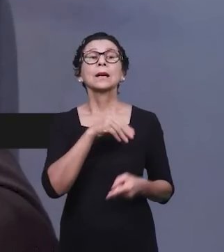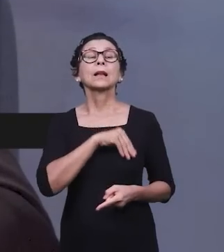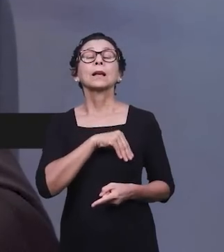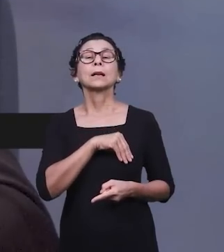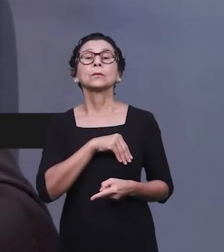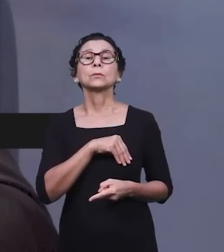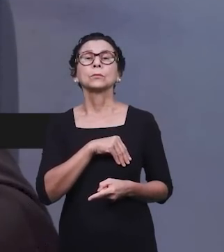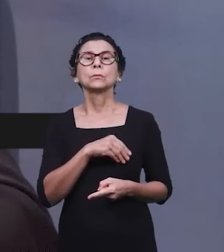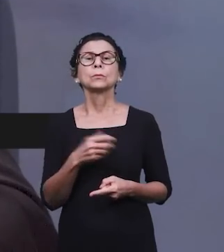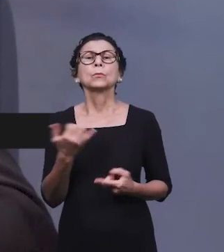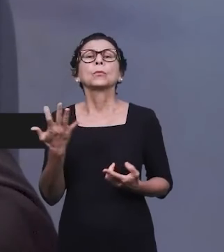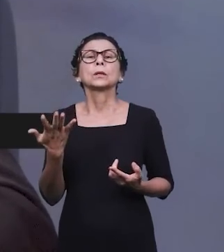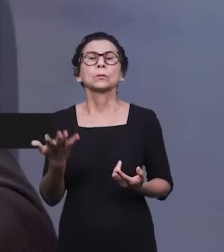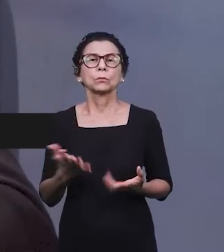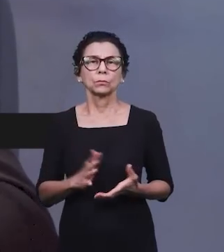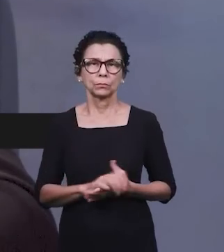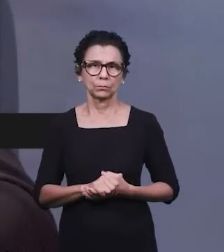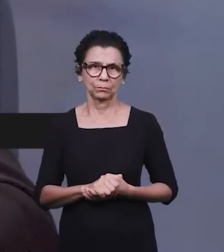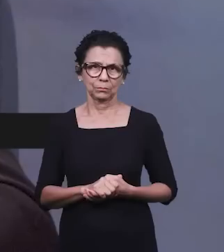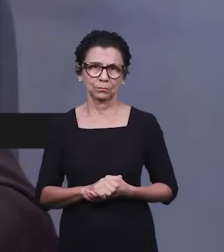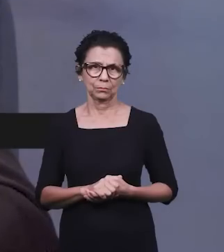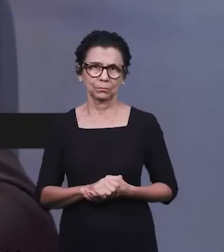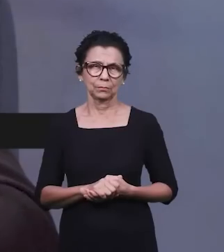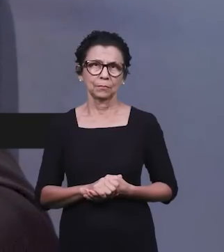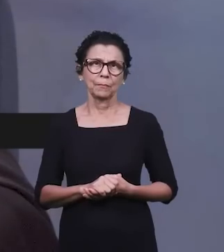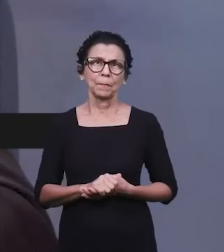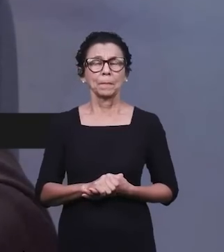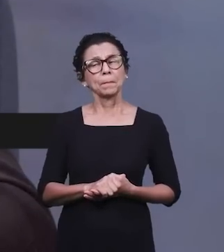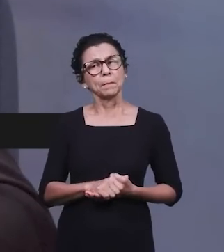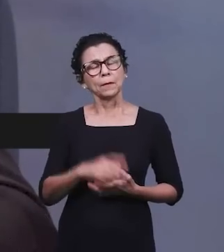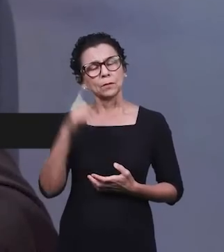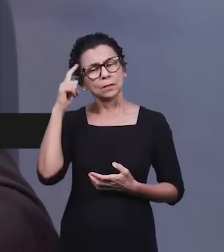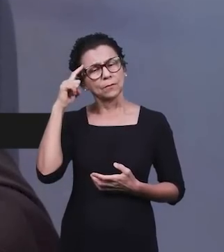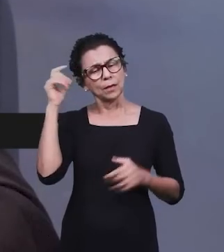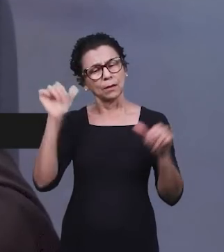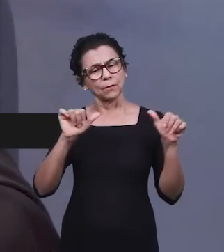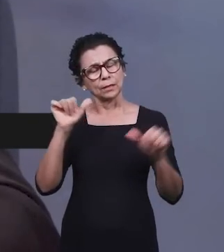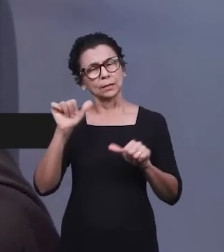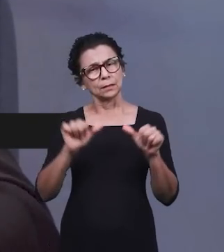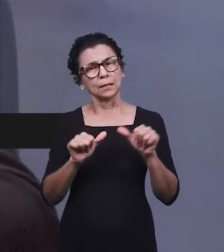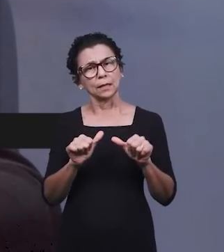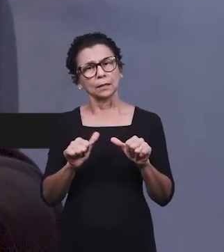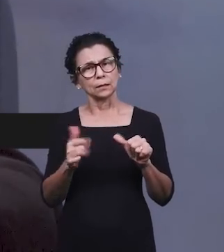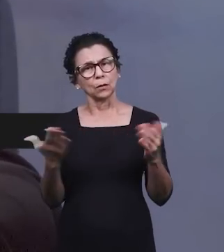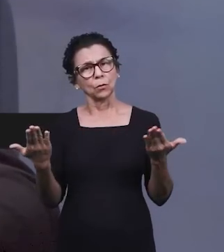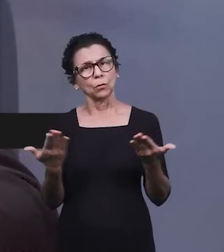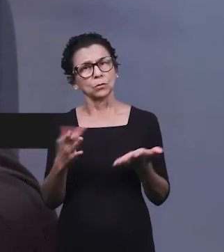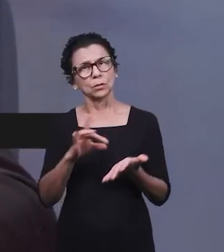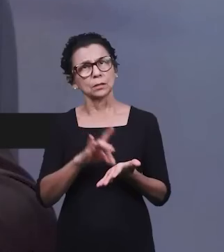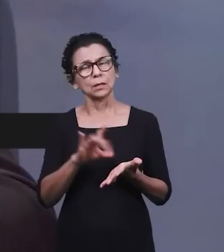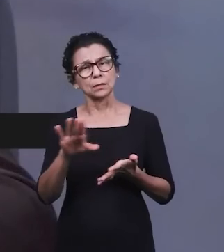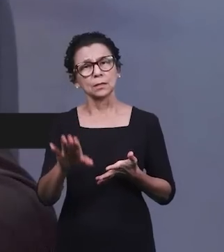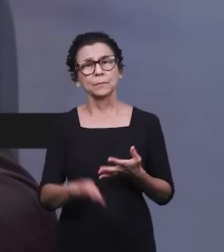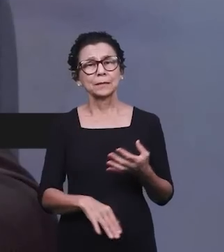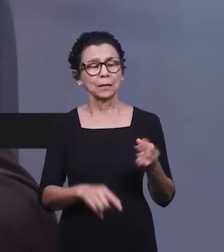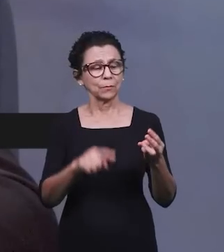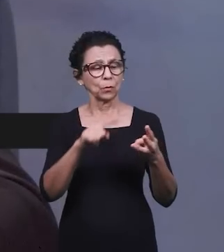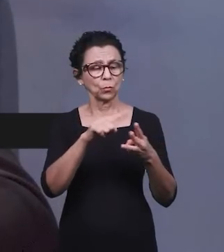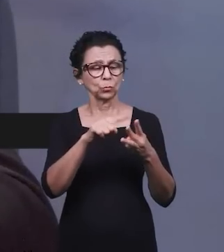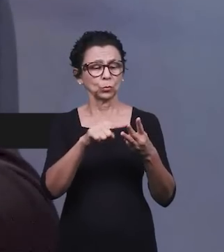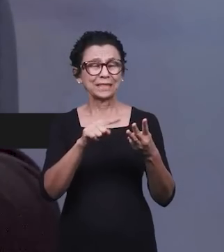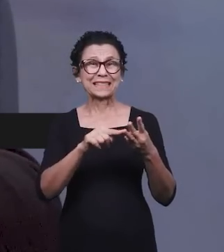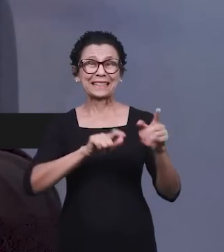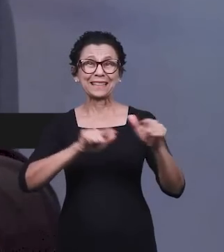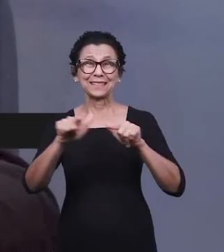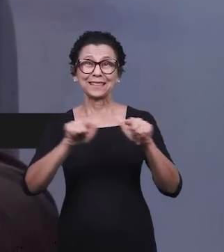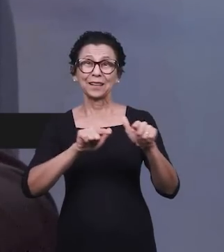pergunta óbvia, né? Quanto você ganha? Mas quando nós passamos a entender a realidade de algumas pessoas, que muitas vezes trabalham em 1, 2 ou 3 empregos, então